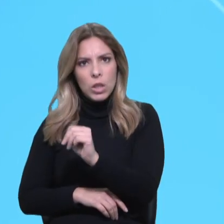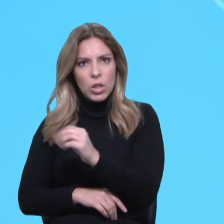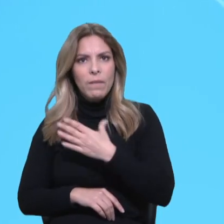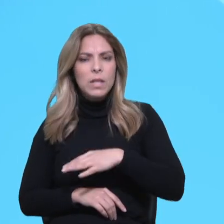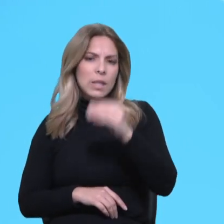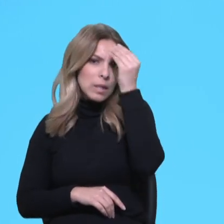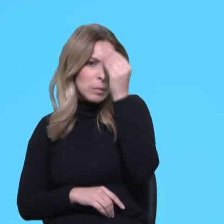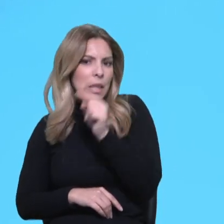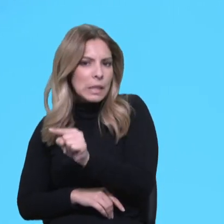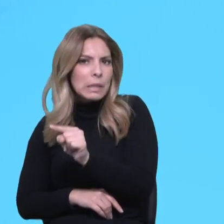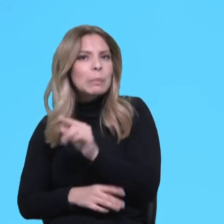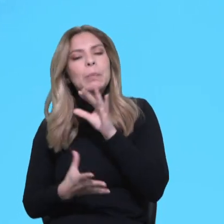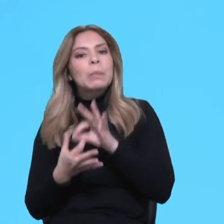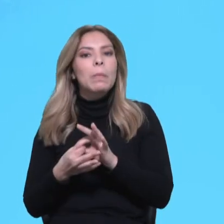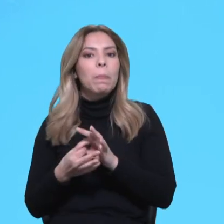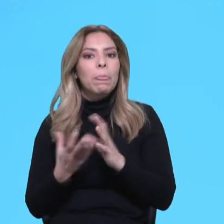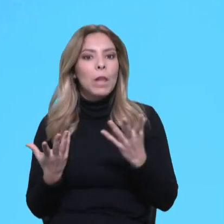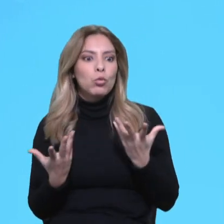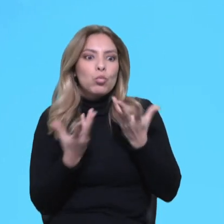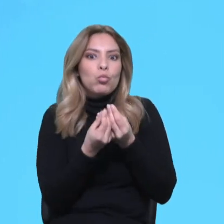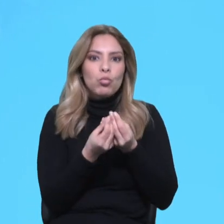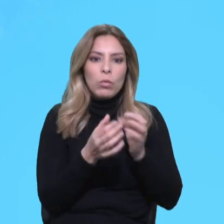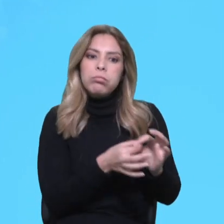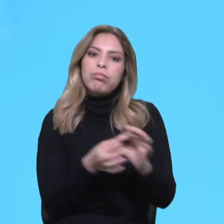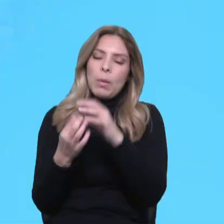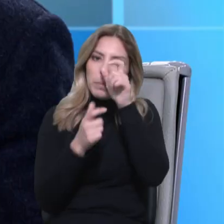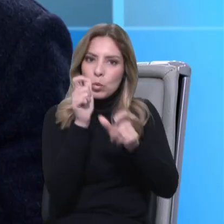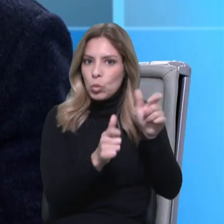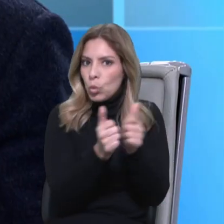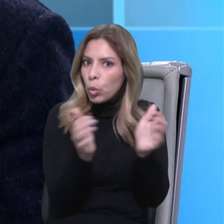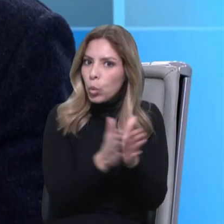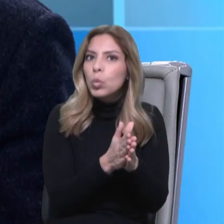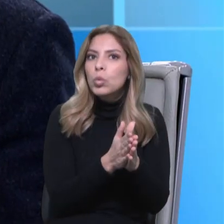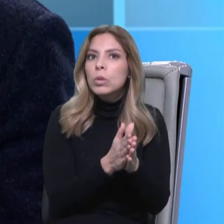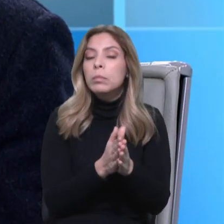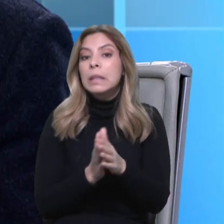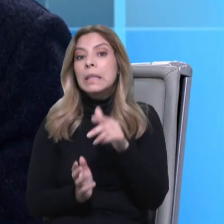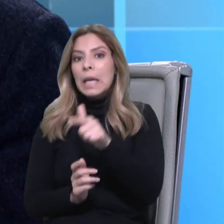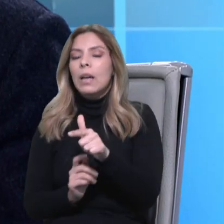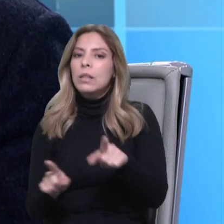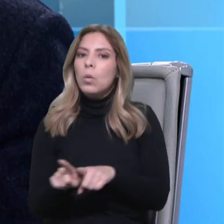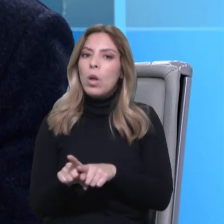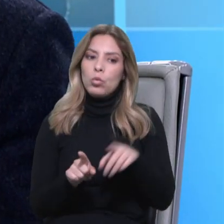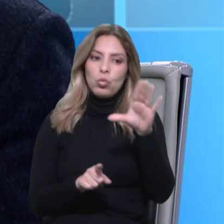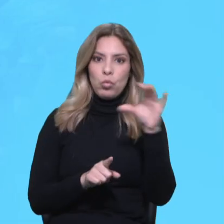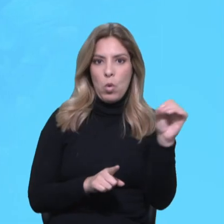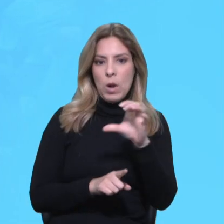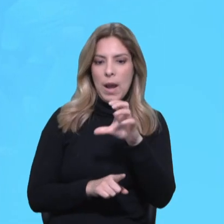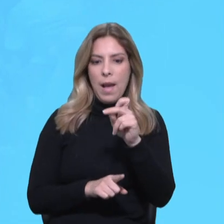campo comum que congrega todas as pessoas. A partir desta finitude que o João Calaim